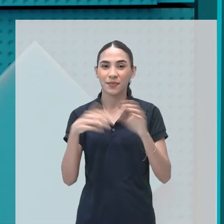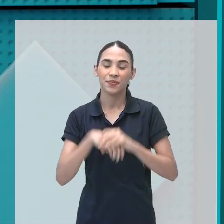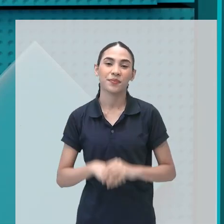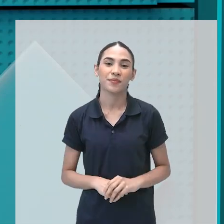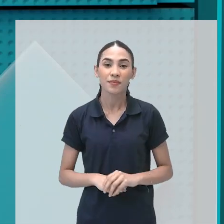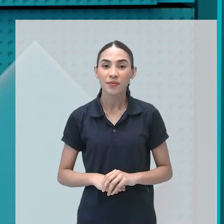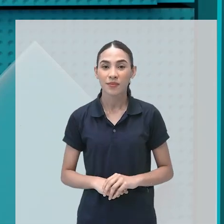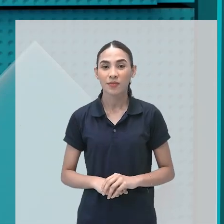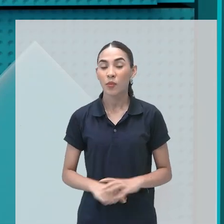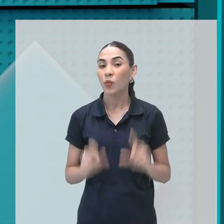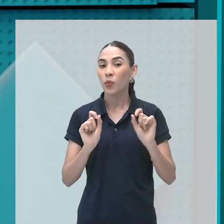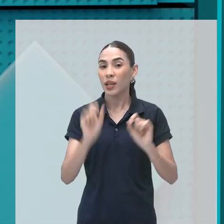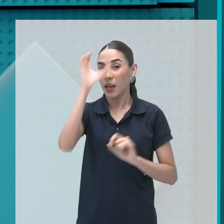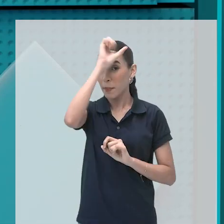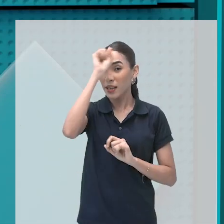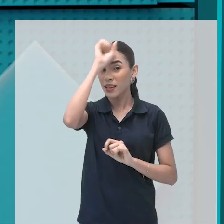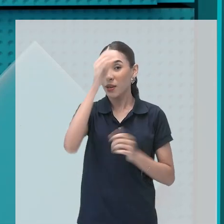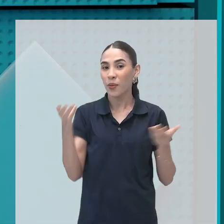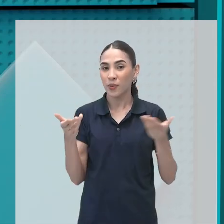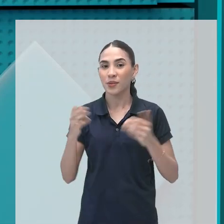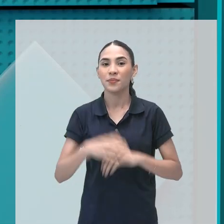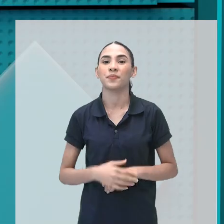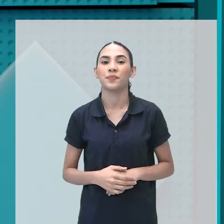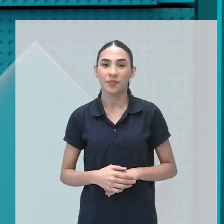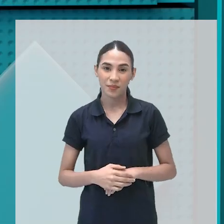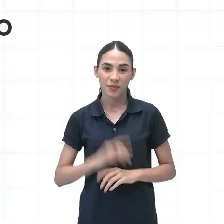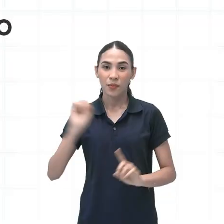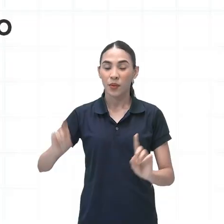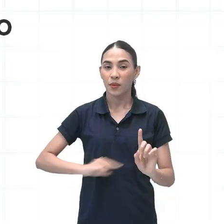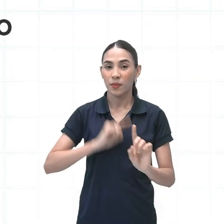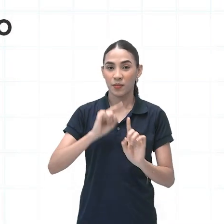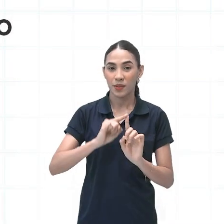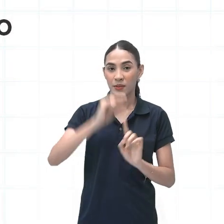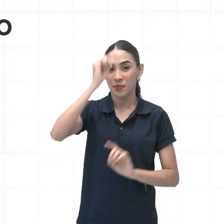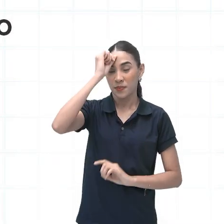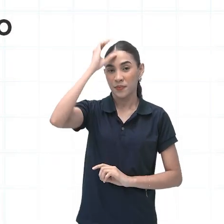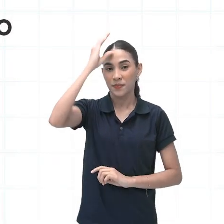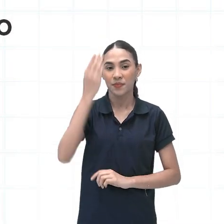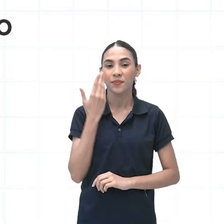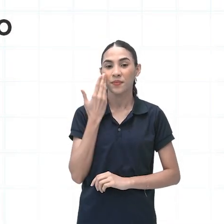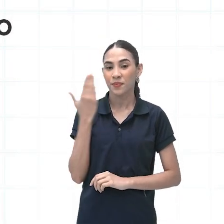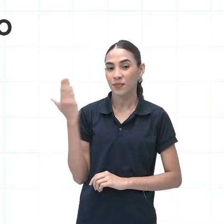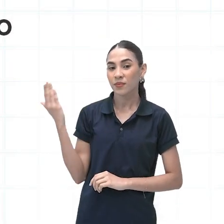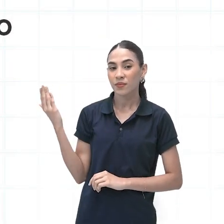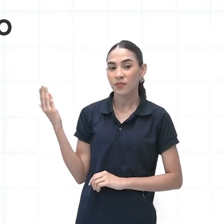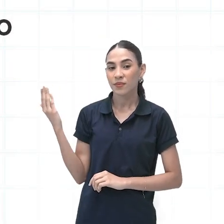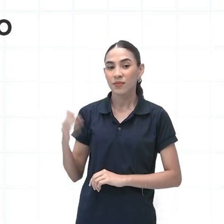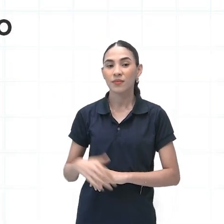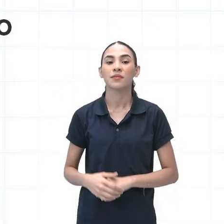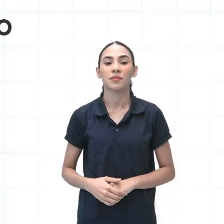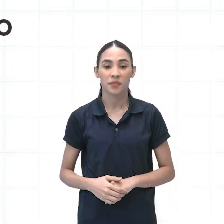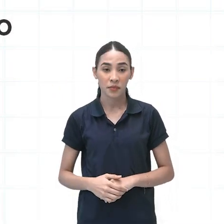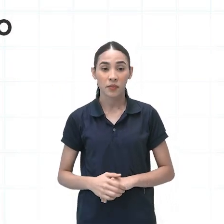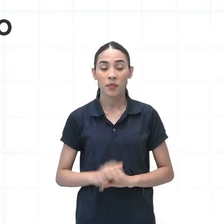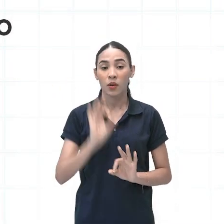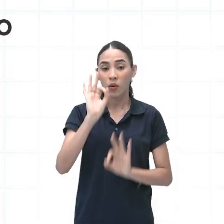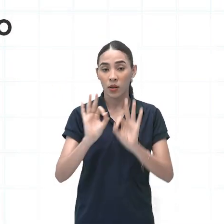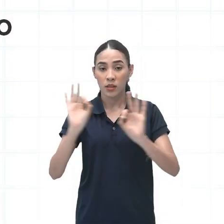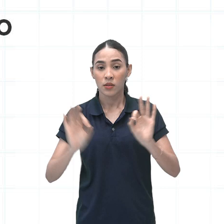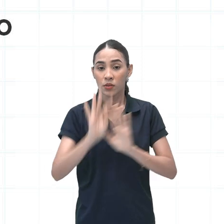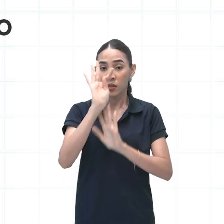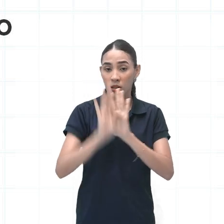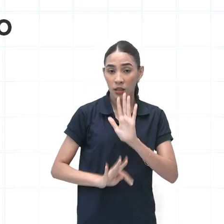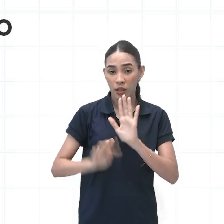neste momento. O que vamos aprender nesta aula? Então, colocando aí para vocês o nosso objeto de conhecimento, planejamento